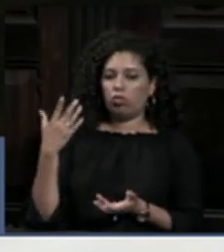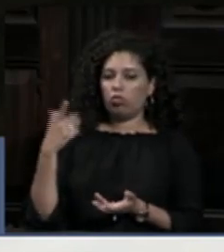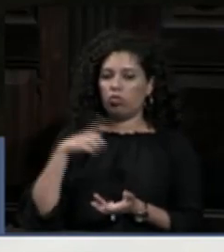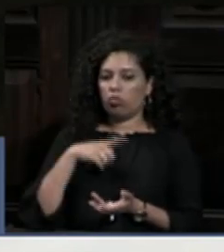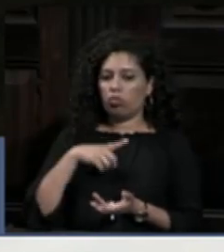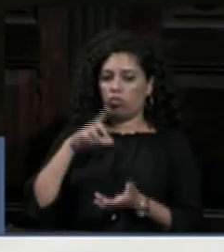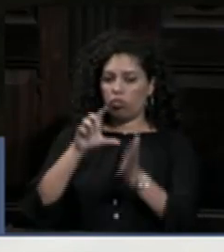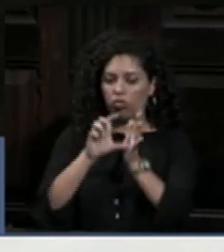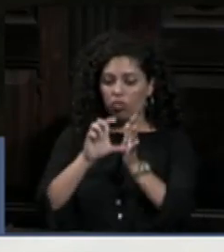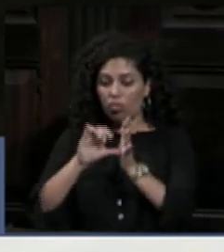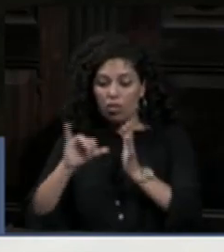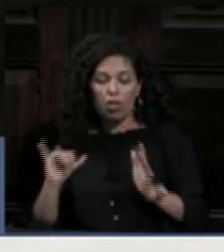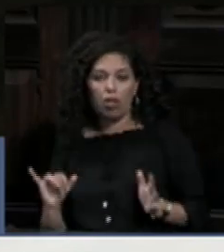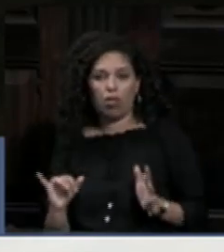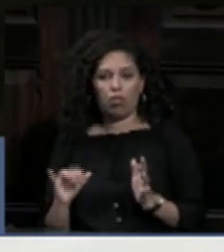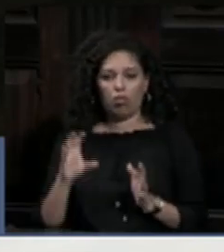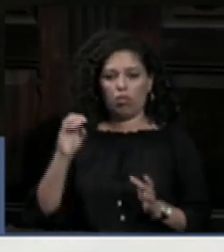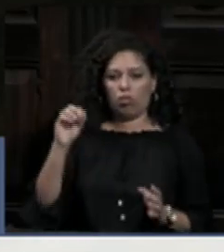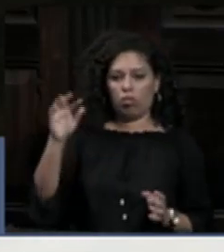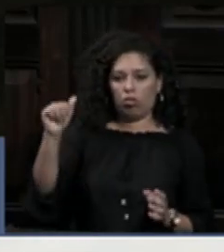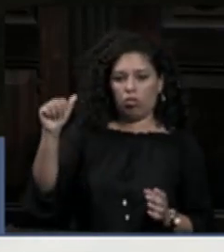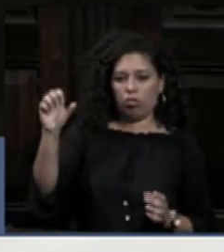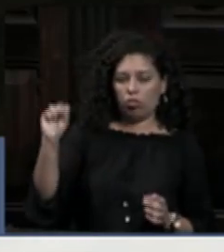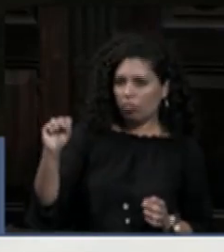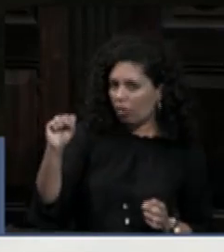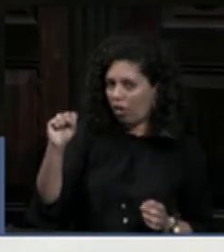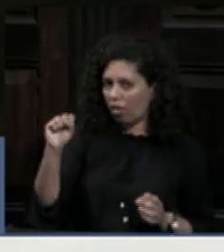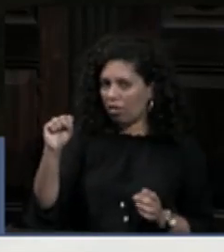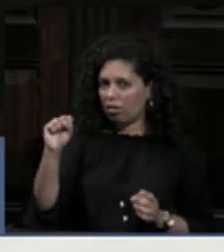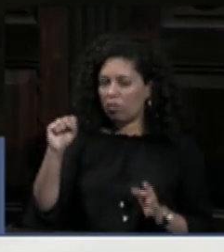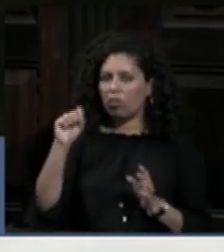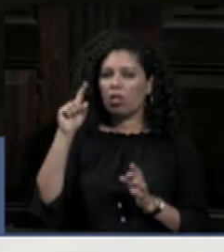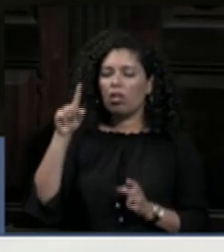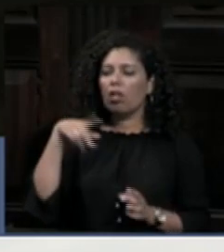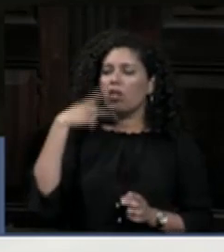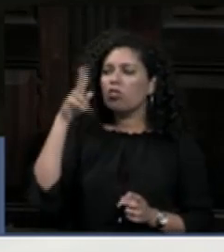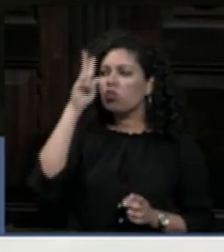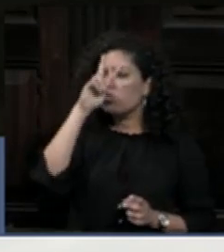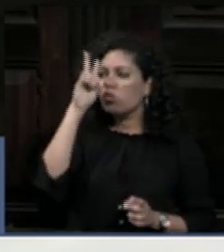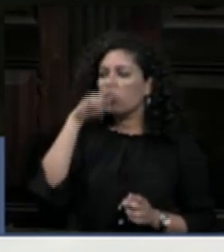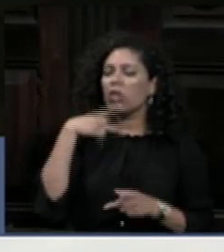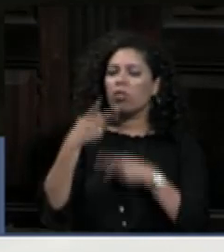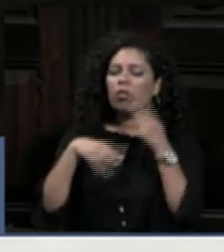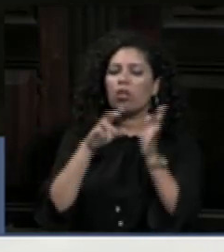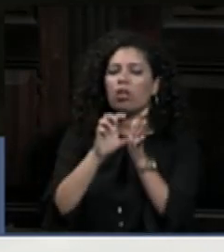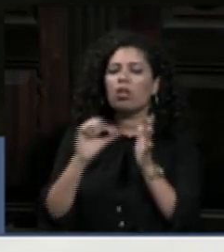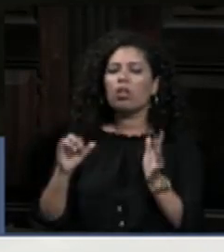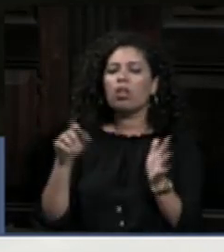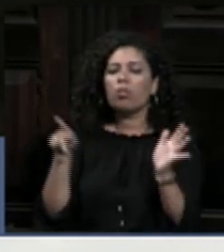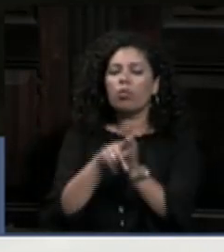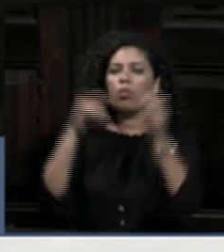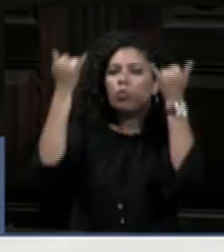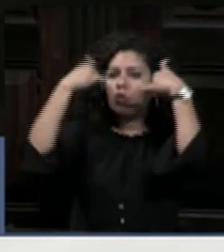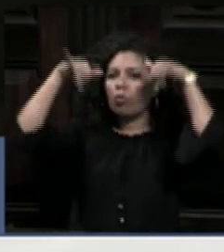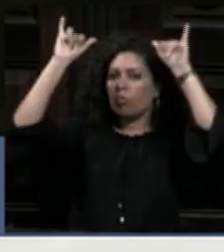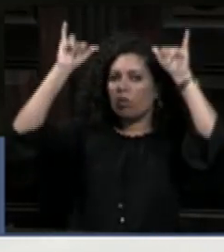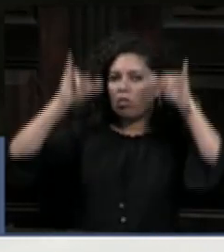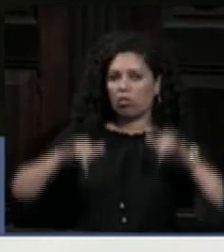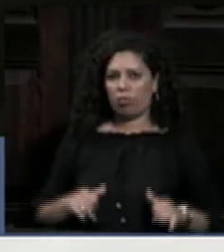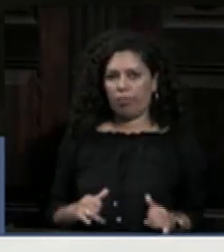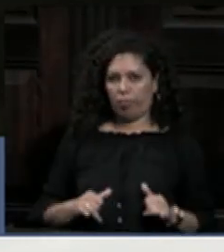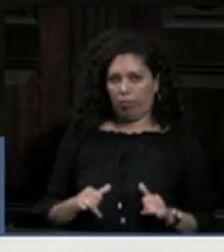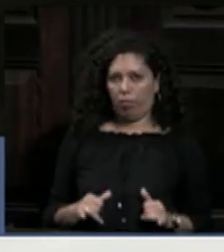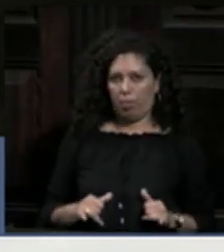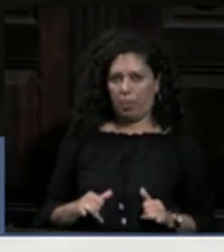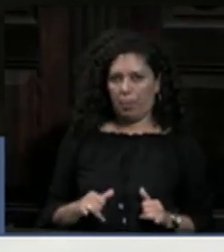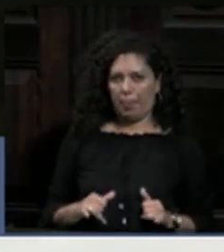filhos da burguesia agrária a chamada lei do boi não havia segmentos da sociedade brasileira e mesmo se manifestando contrariamente